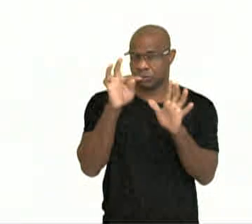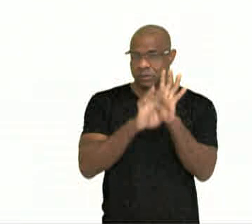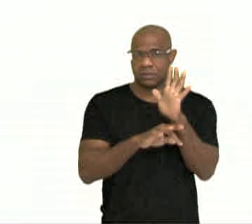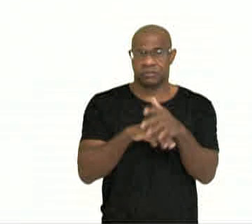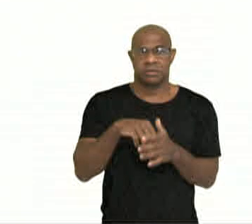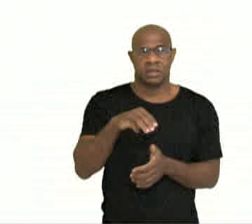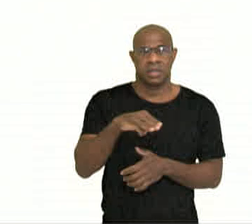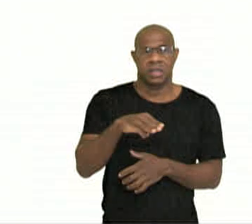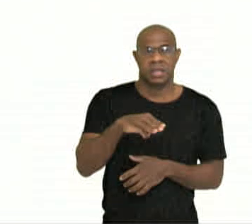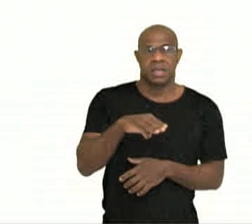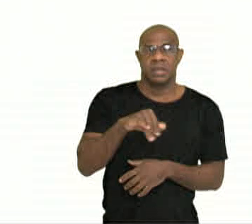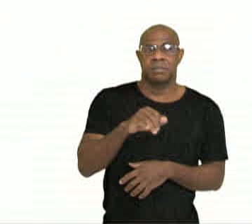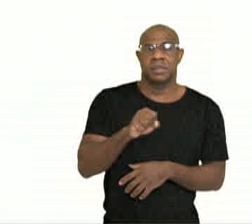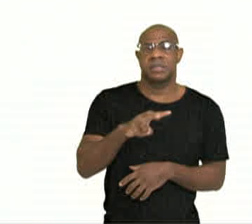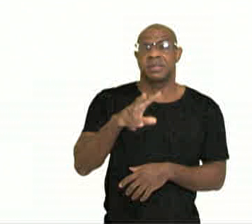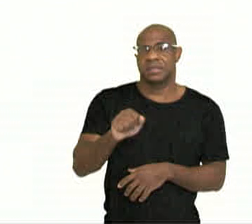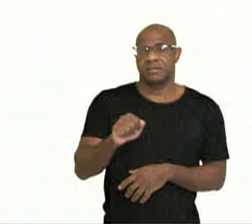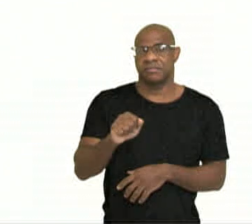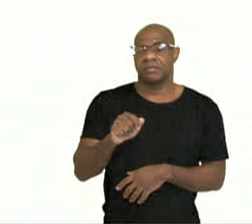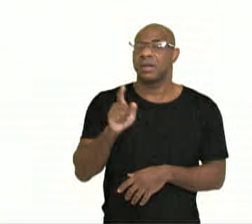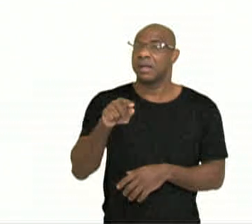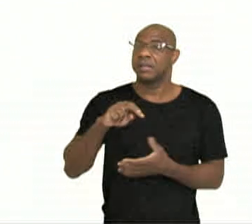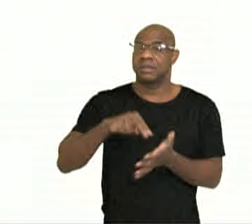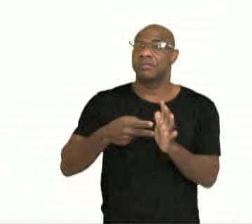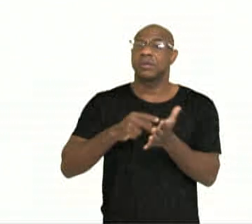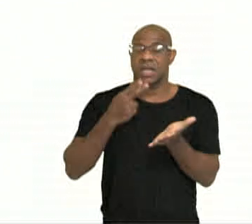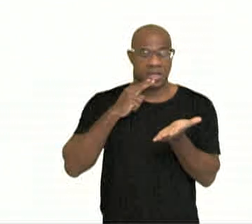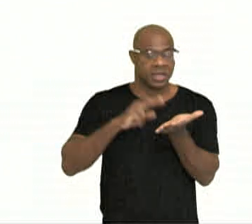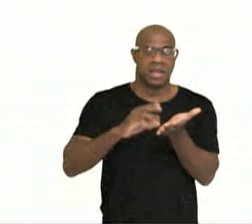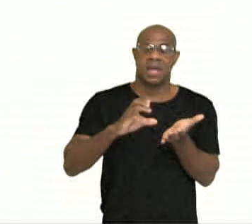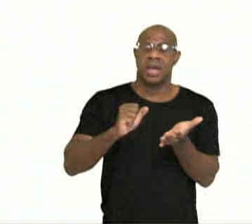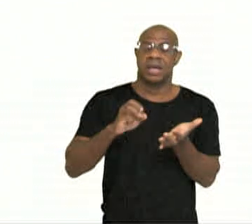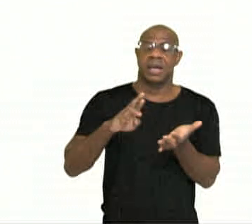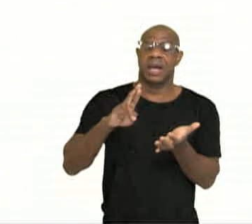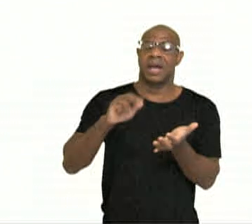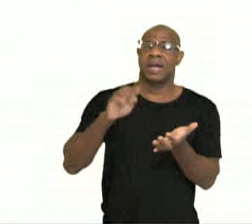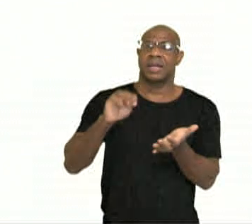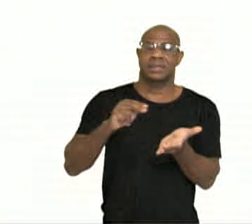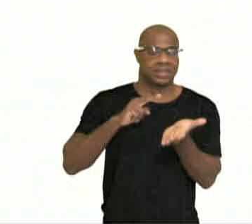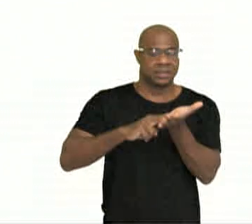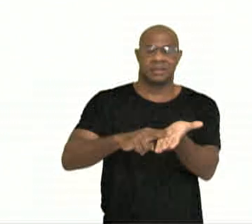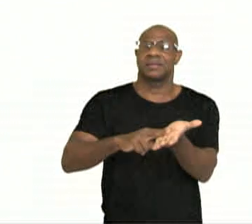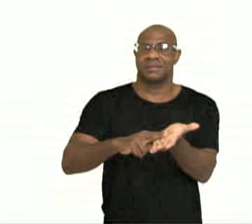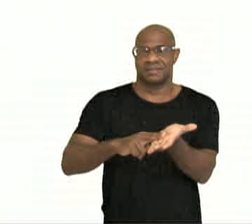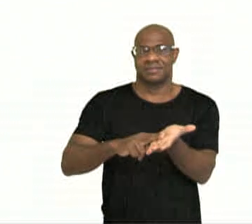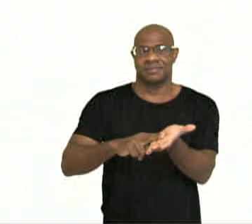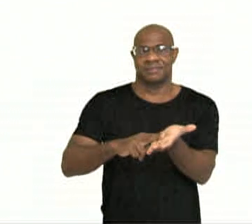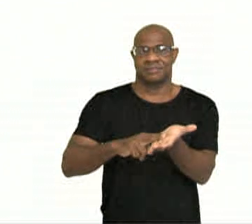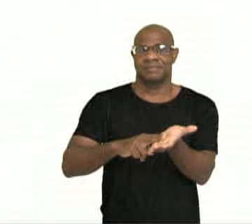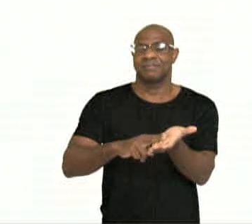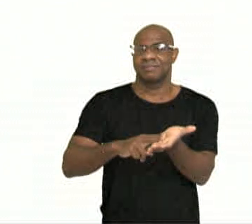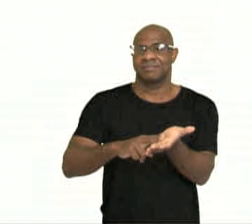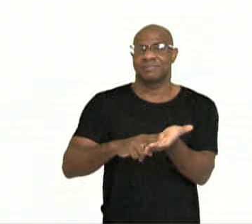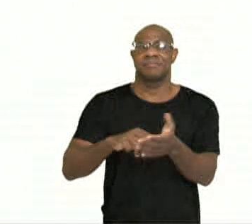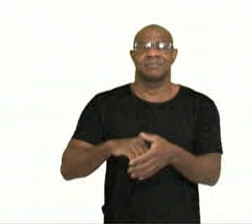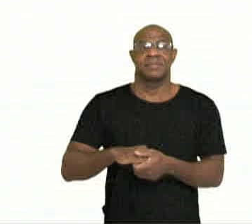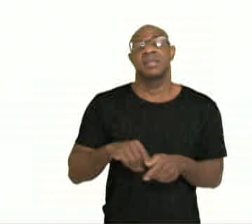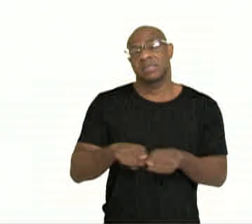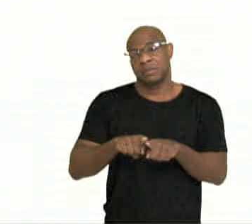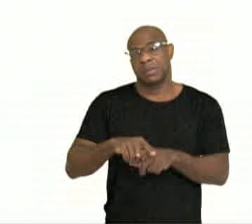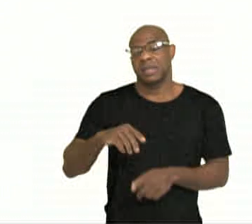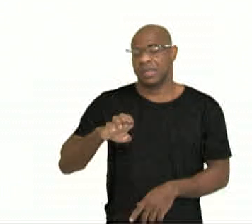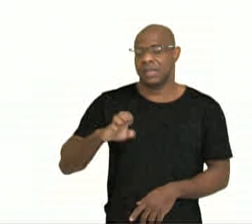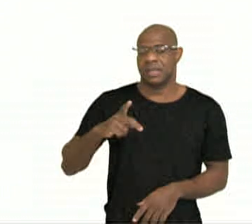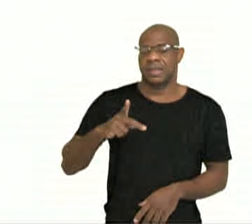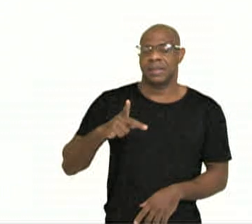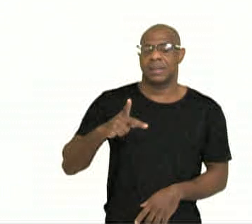Missiva é carta ou bilhete que se envia a alguém. É um outro nome para carta, assim como epístola, né?